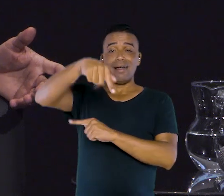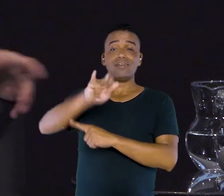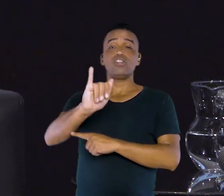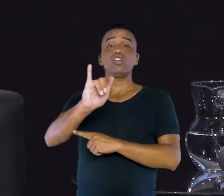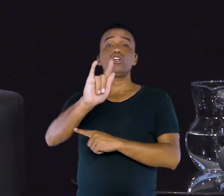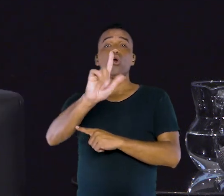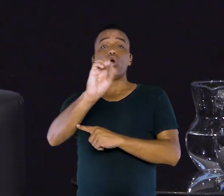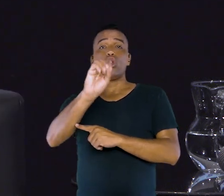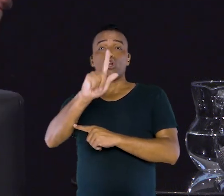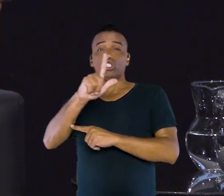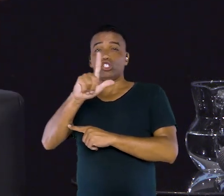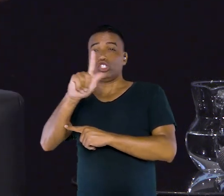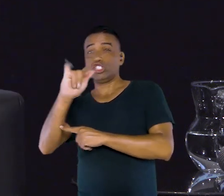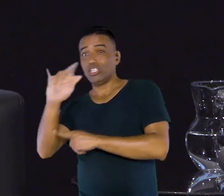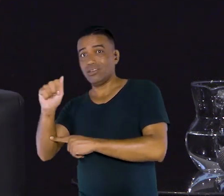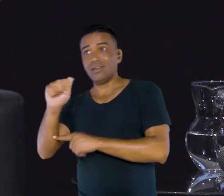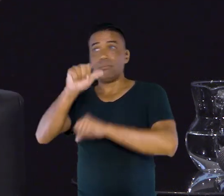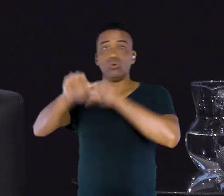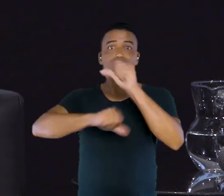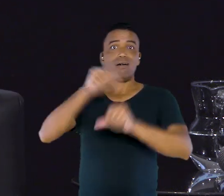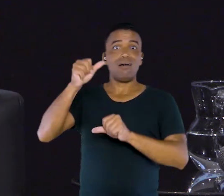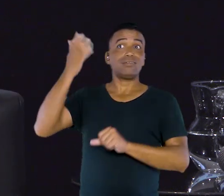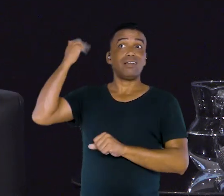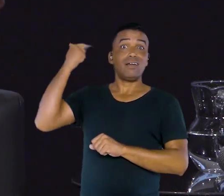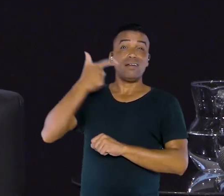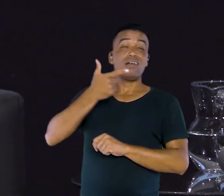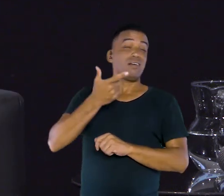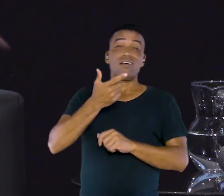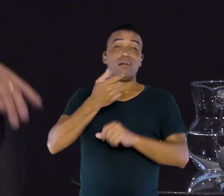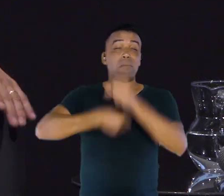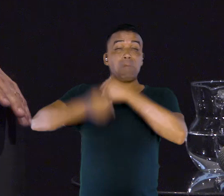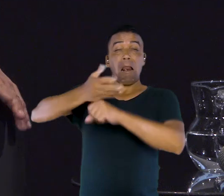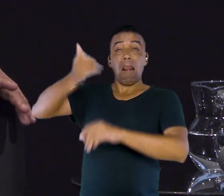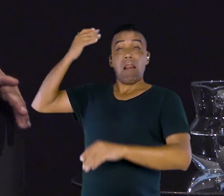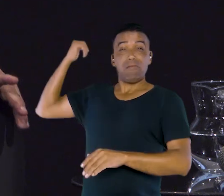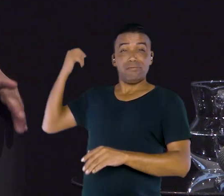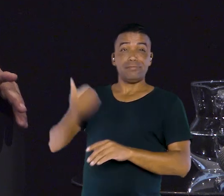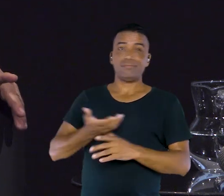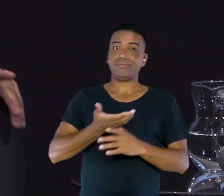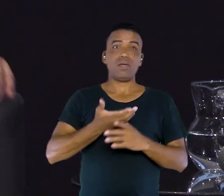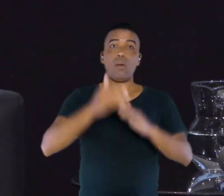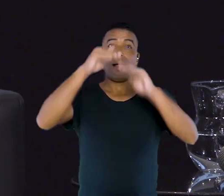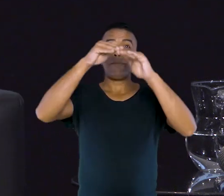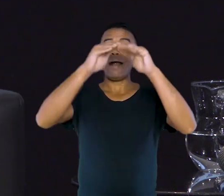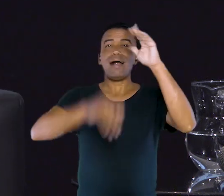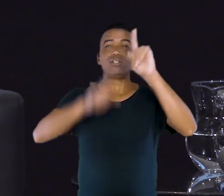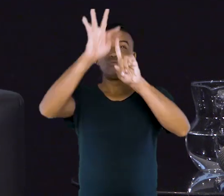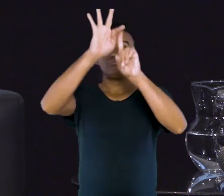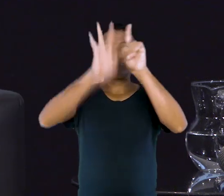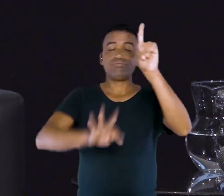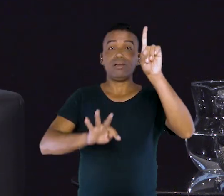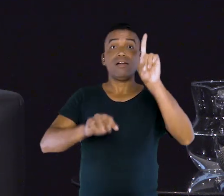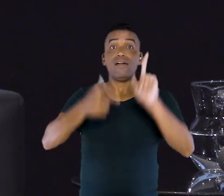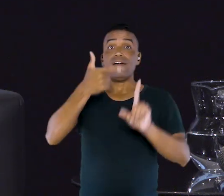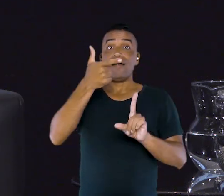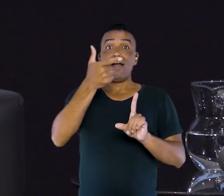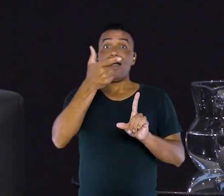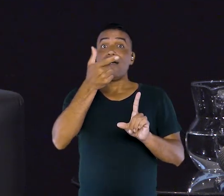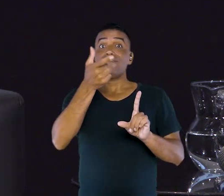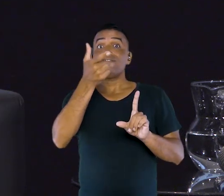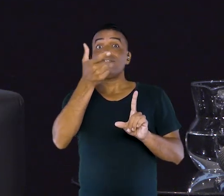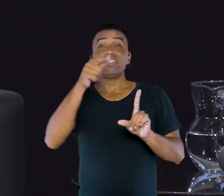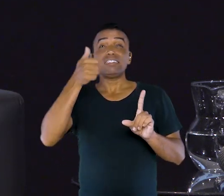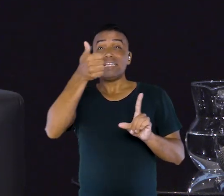no passado. Né, há 20 mil anos atrás, a temperatura do planeta estava 6 graus abaixo do que ela está hoje em dia. O nível do mar estava 120 metros